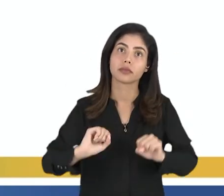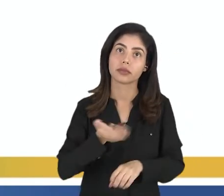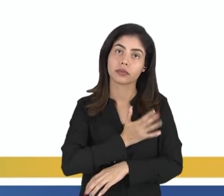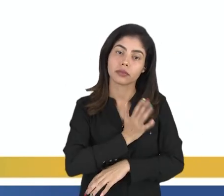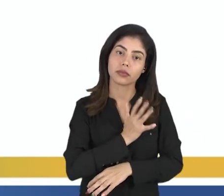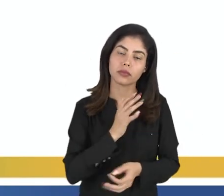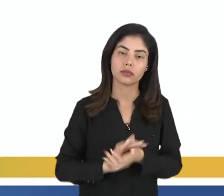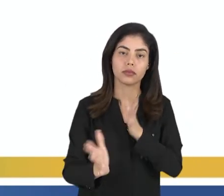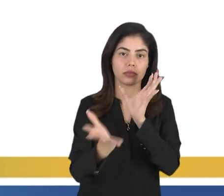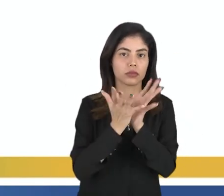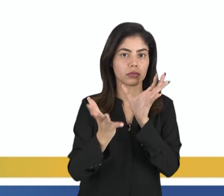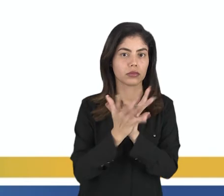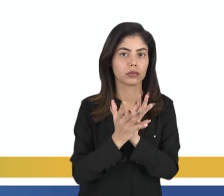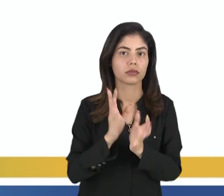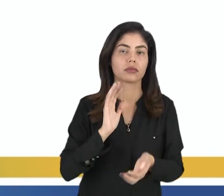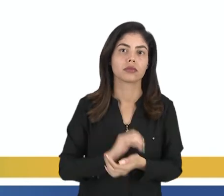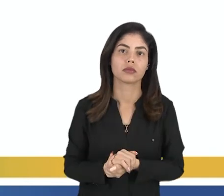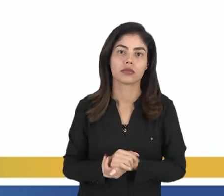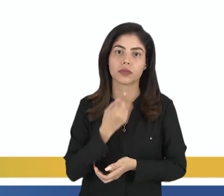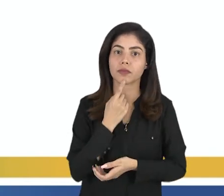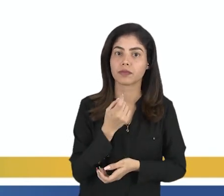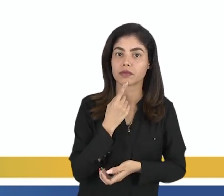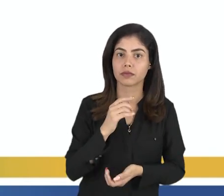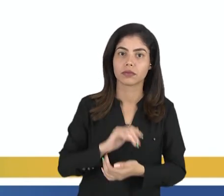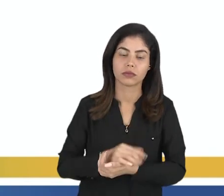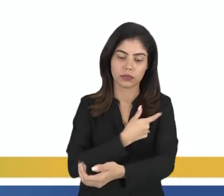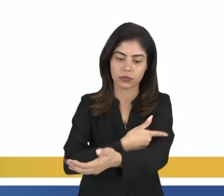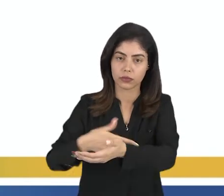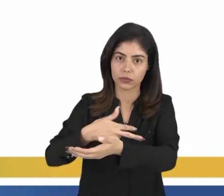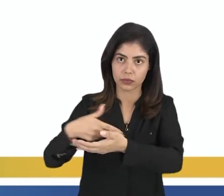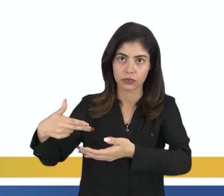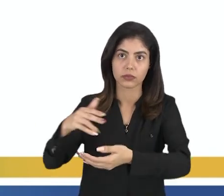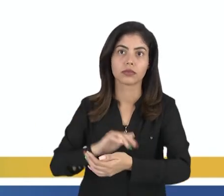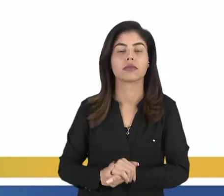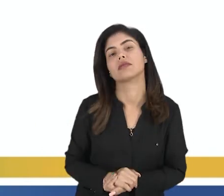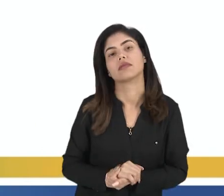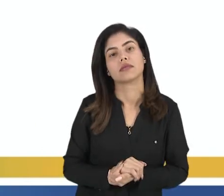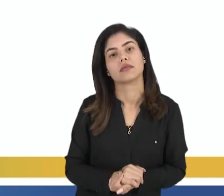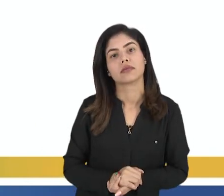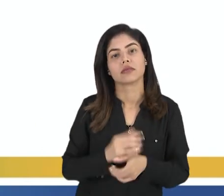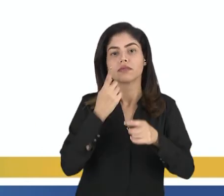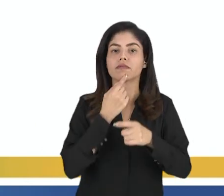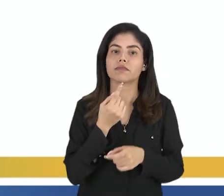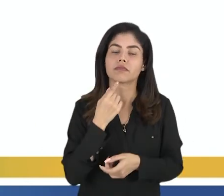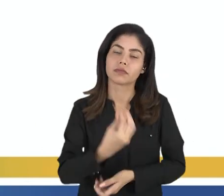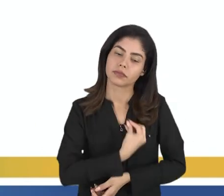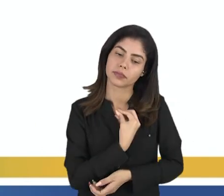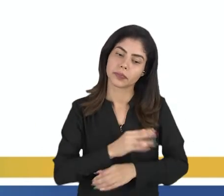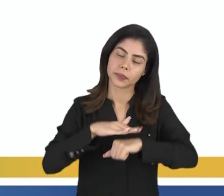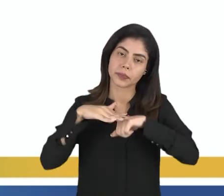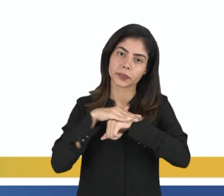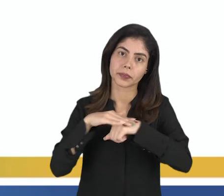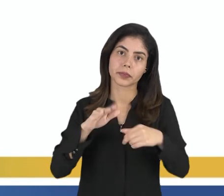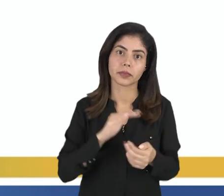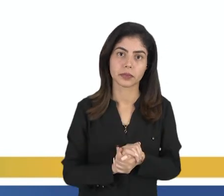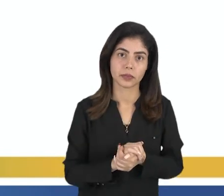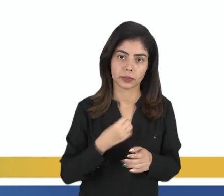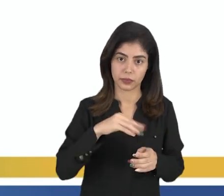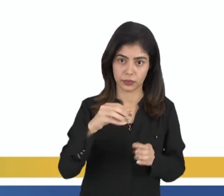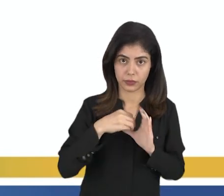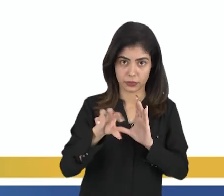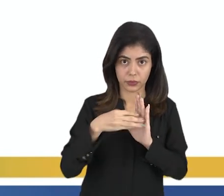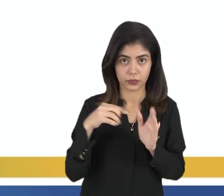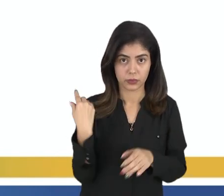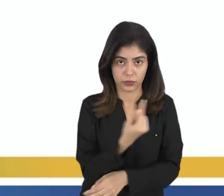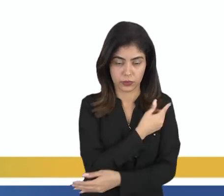cardiovascular é formado pelo coração, os vasos sanguíneos e o sangue. Né? O sangue ele é um tecido vivo, circula e conduz substâncias